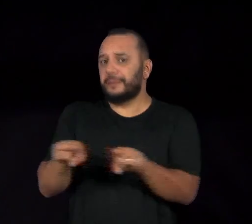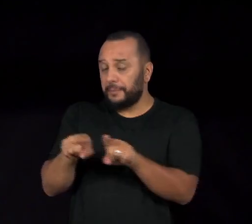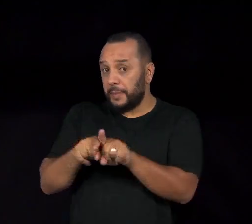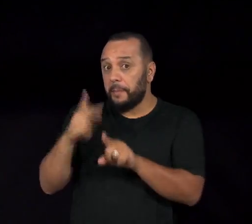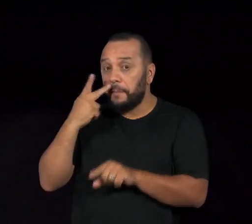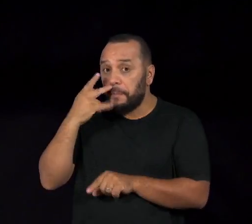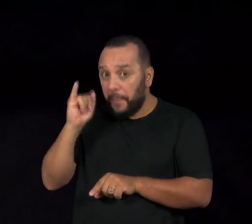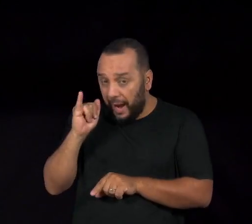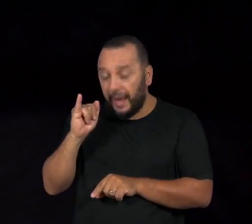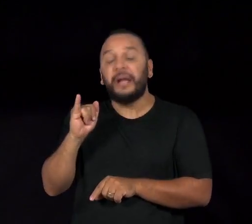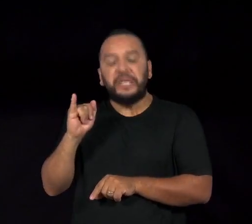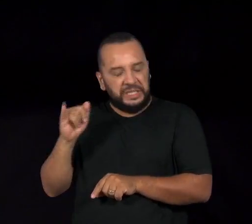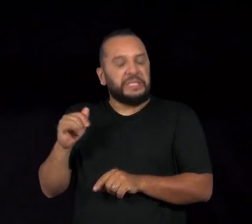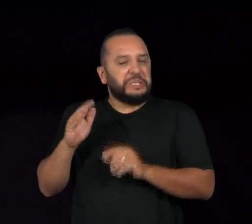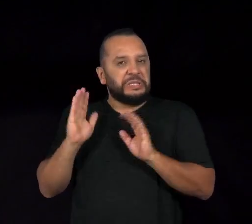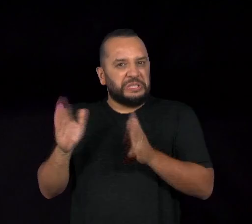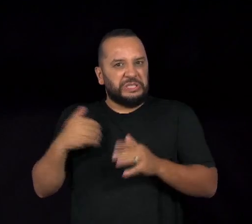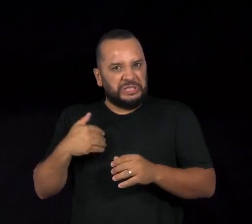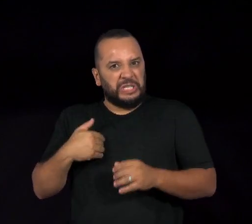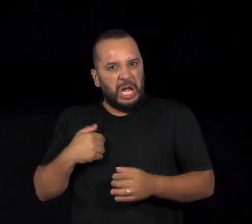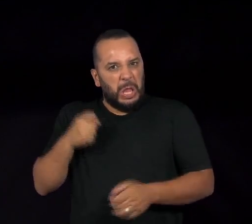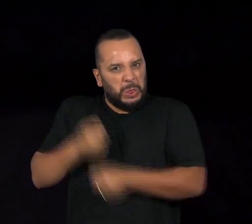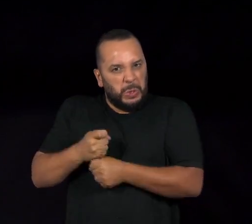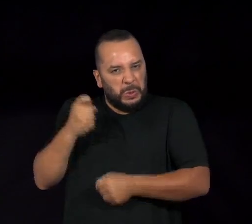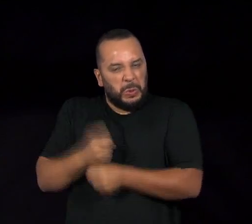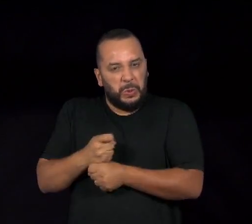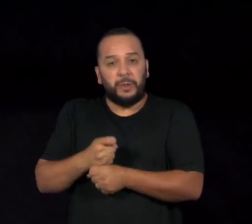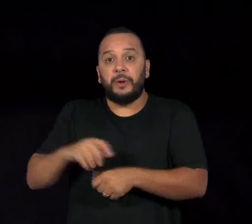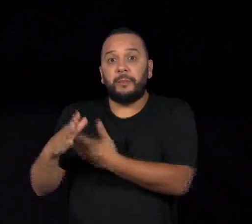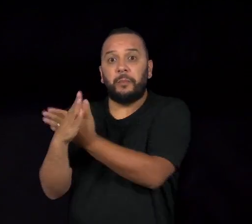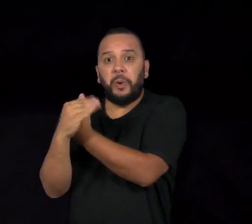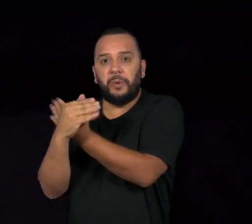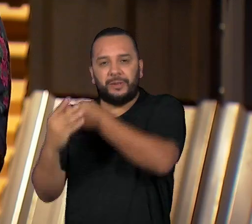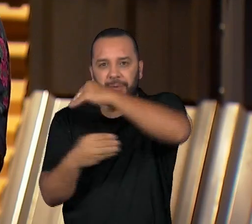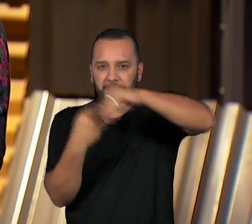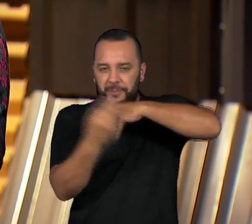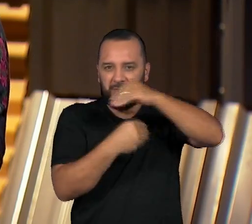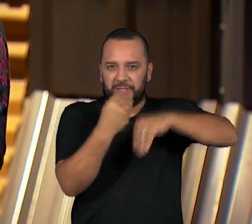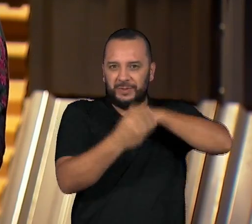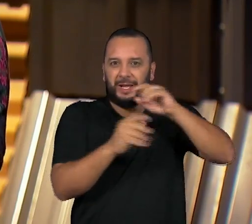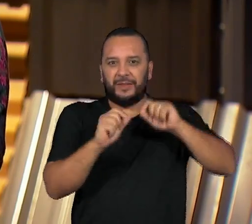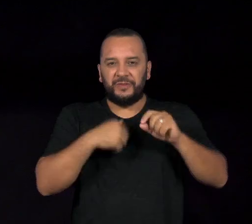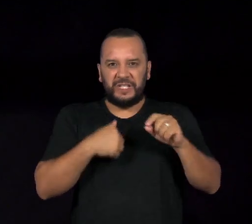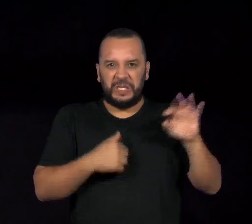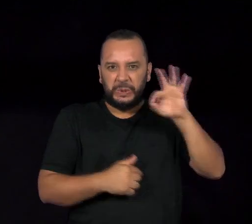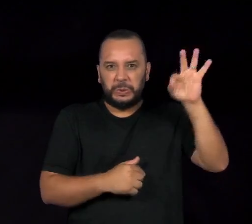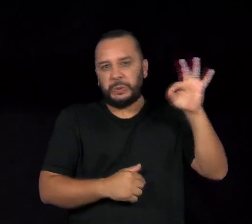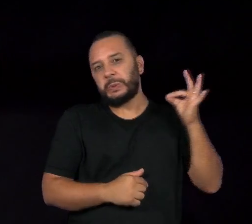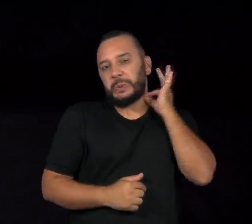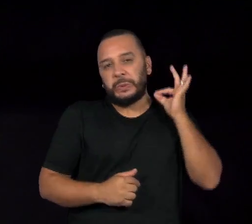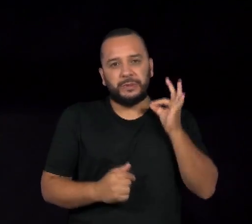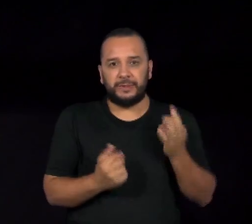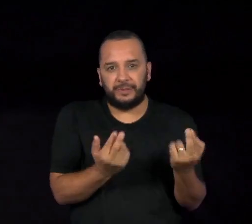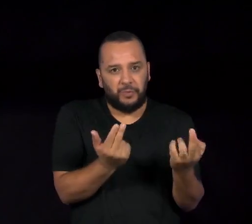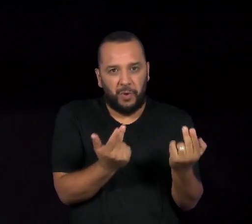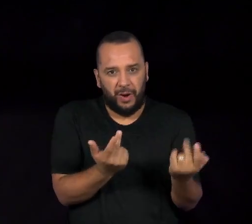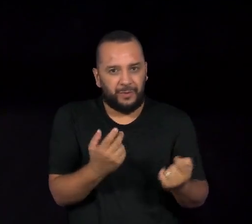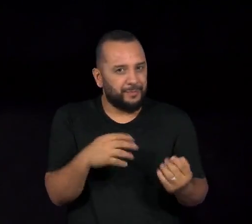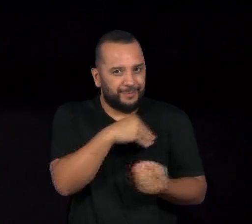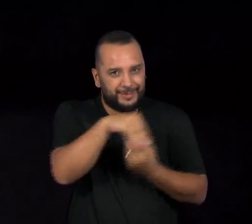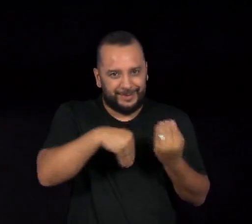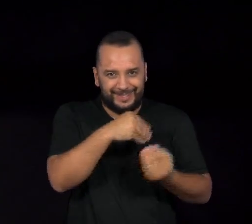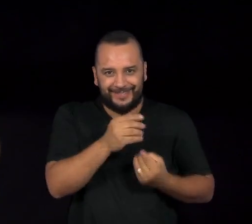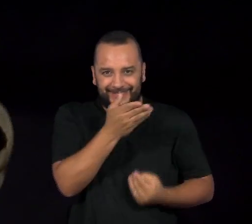grossa, borboleta e marimbondo, tudo ao mesmo tempo, né, Anderson? Você é esse doce de pessoa. Lá